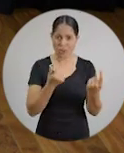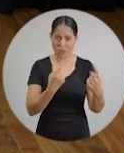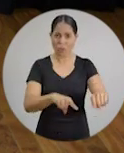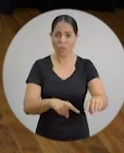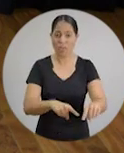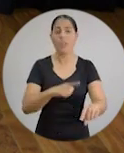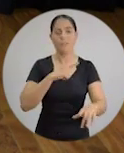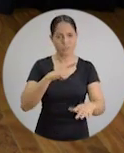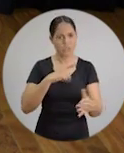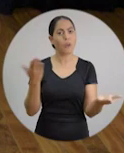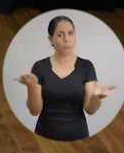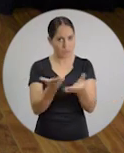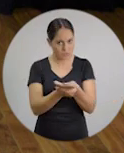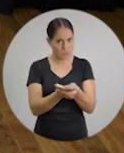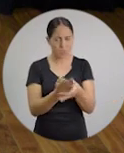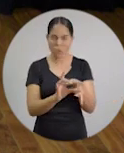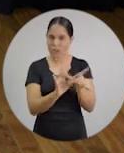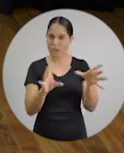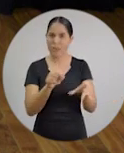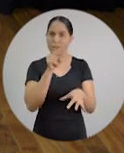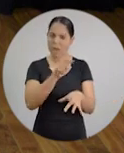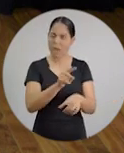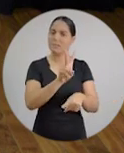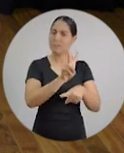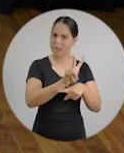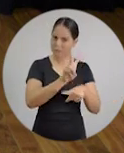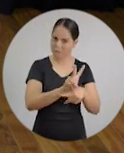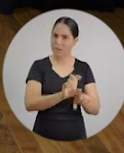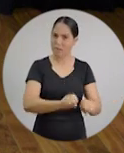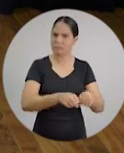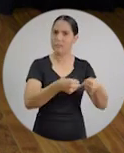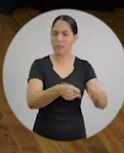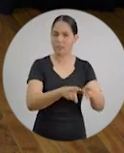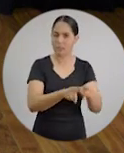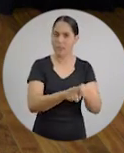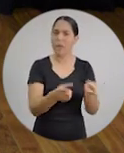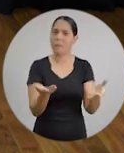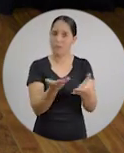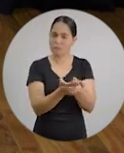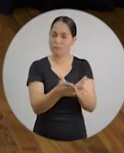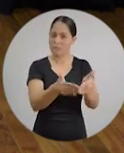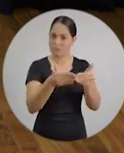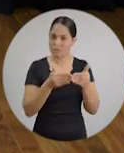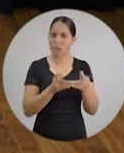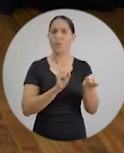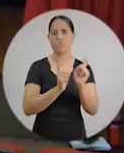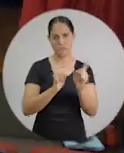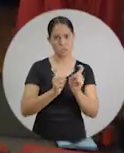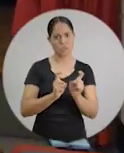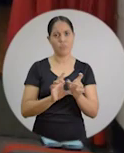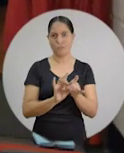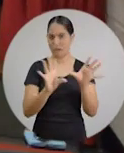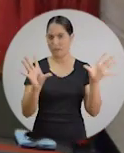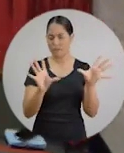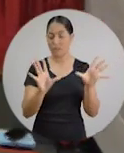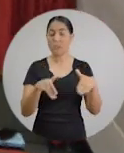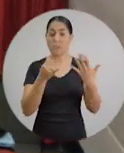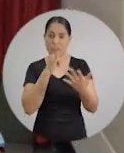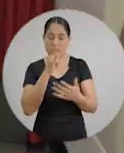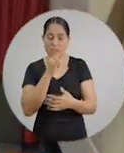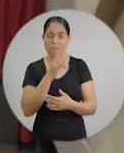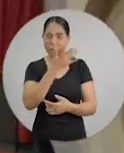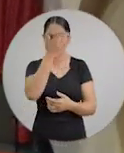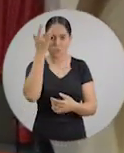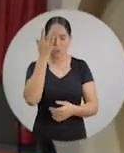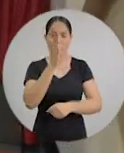à ampla defesa e contraditório no processo administrativo. Algumas pessoas têm tido alguma confusão em relação a isso. Quando o bacharel